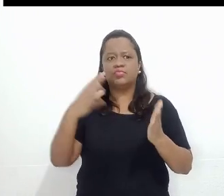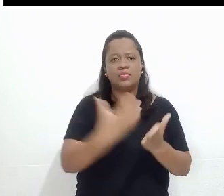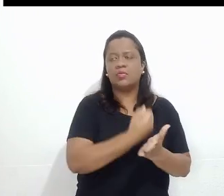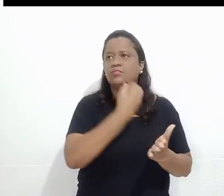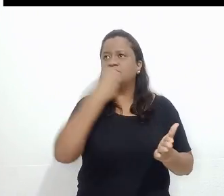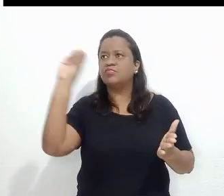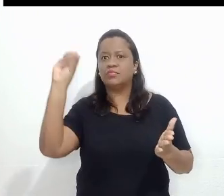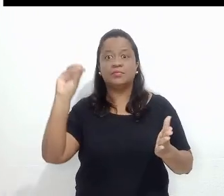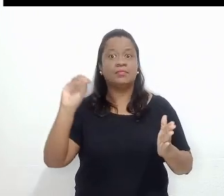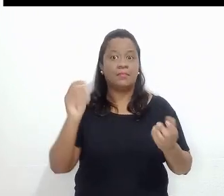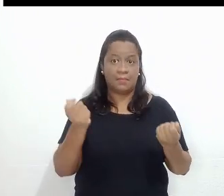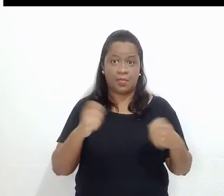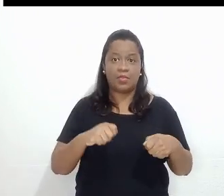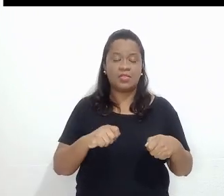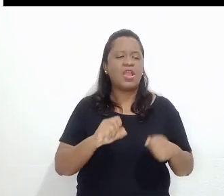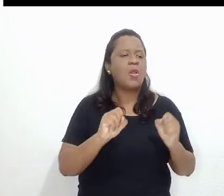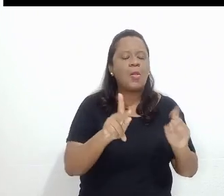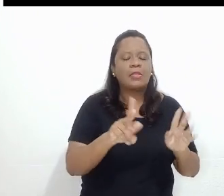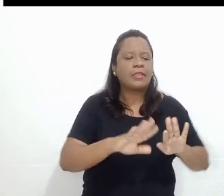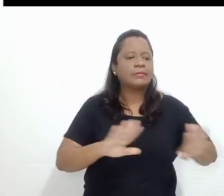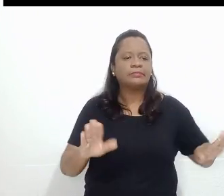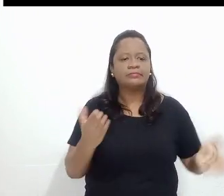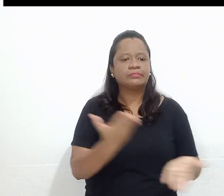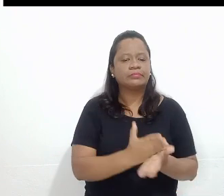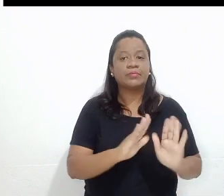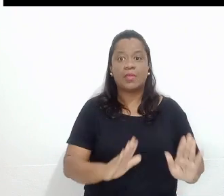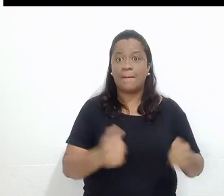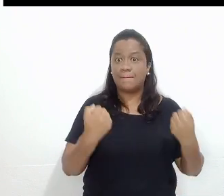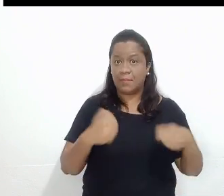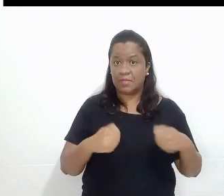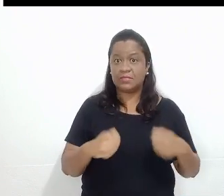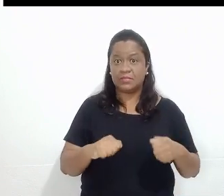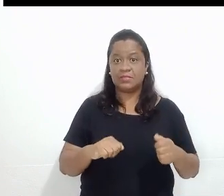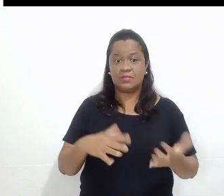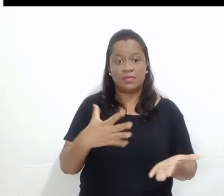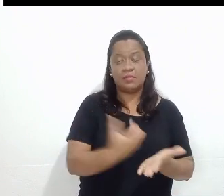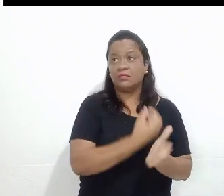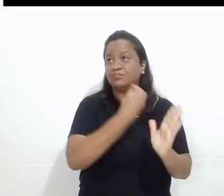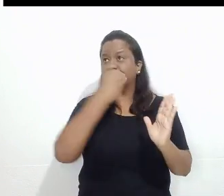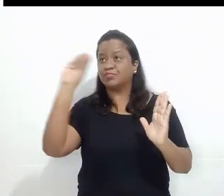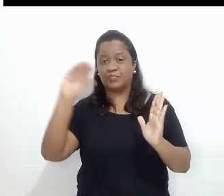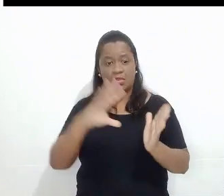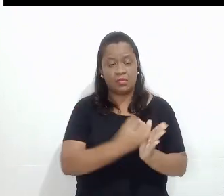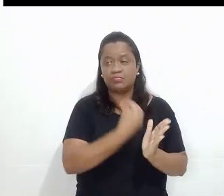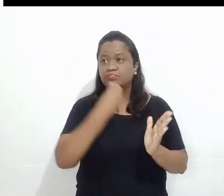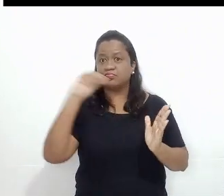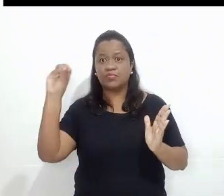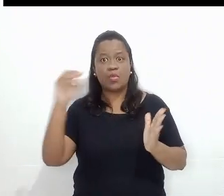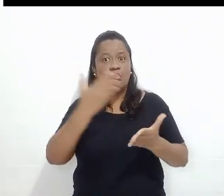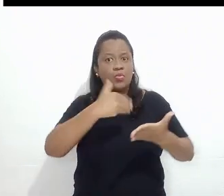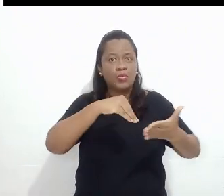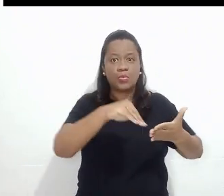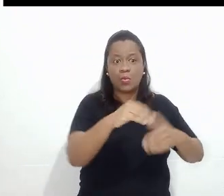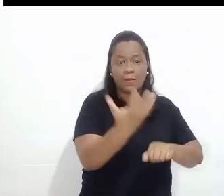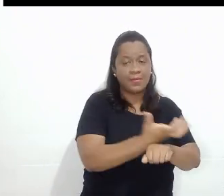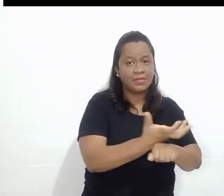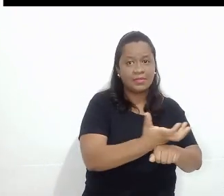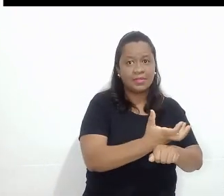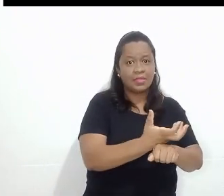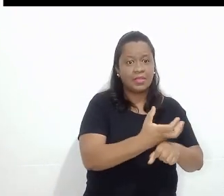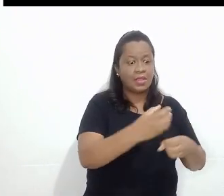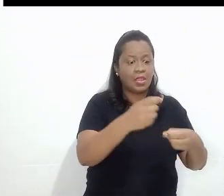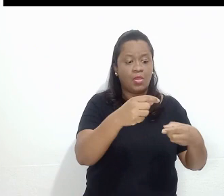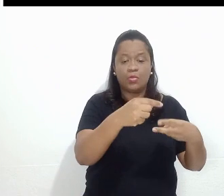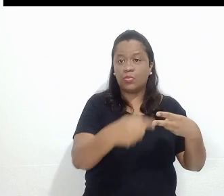aquela cópia pode dar problema lá na frente. Então ele tem que fazer backup de todo o material, tá? 2 ou 3 cópias, se possível,